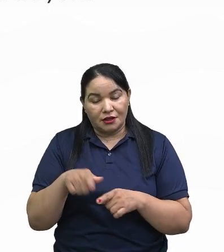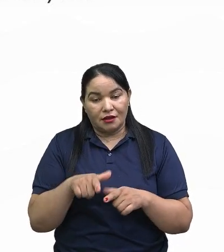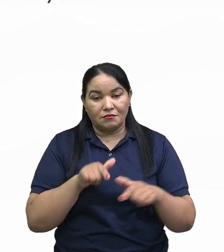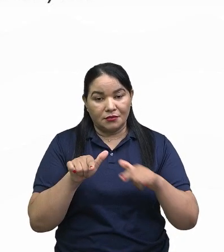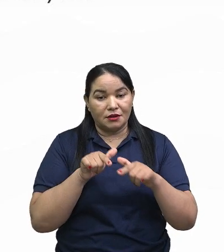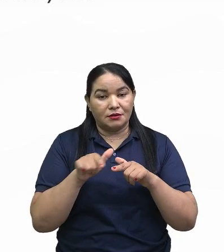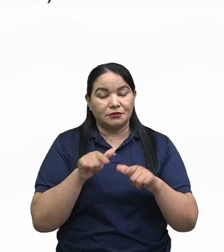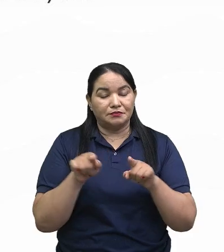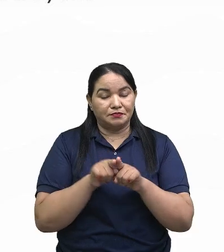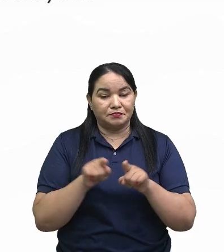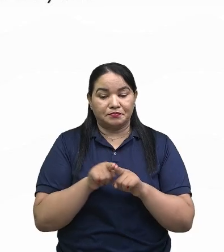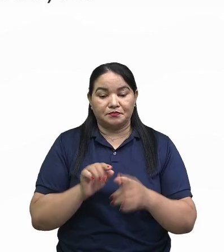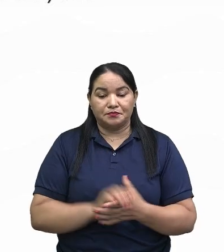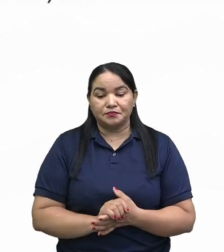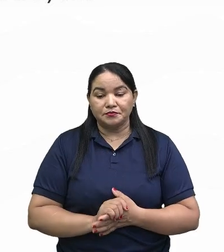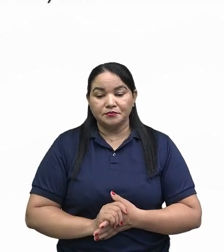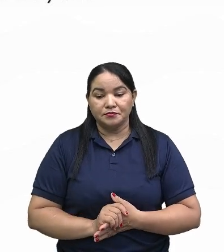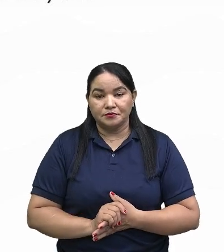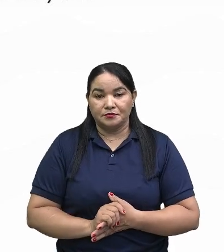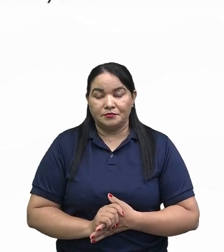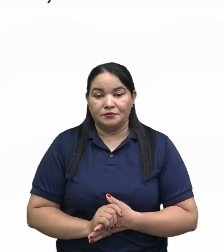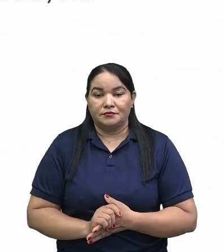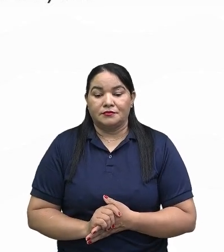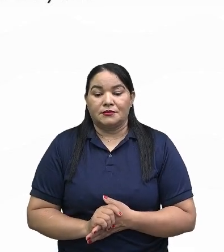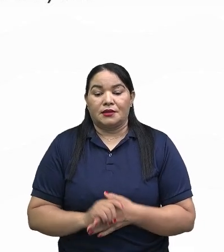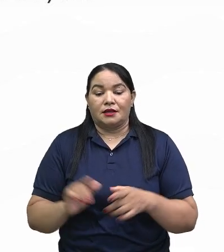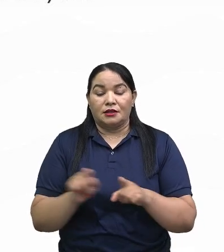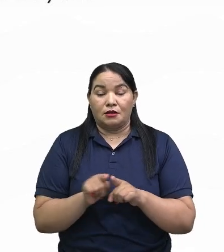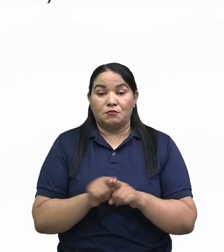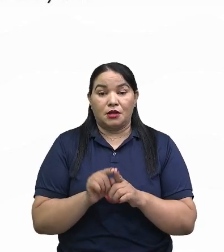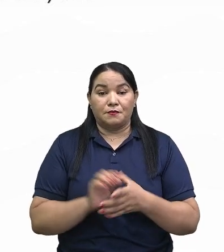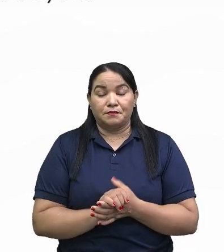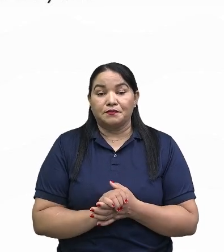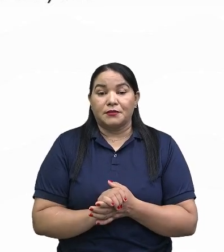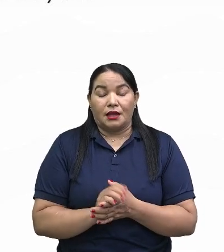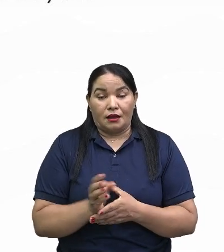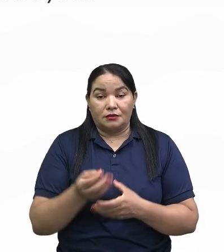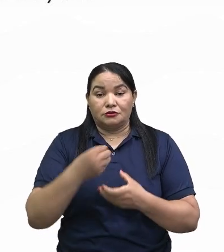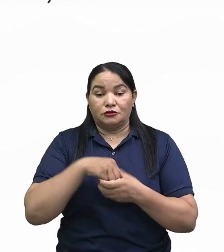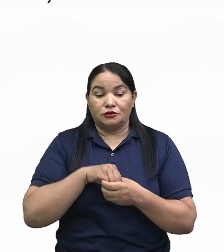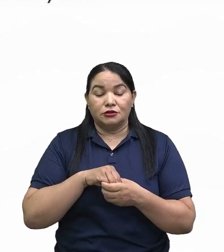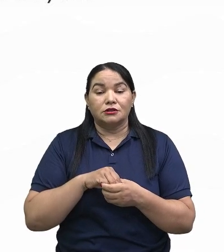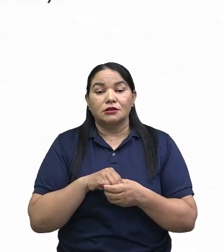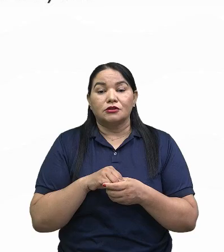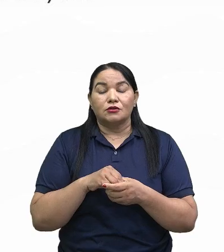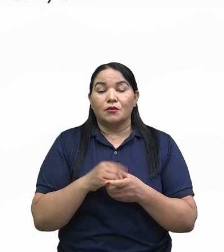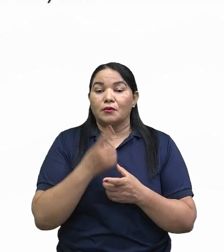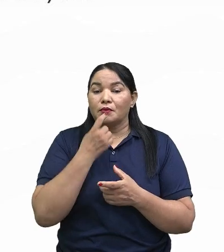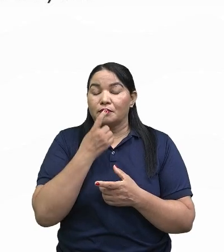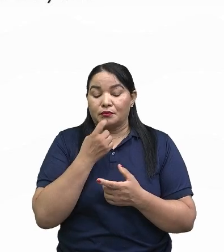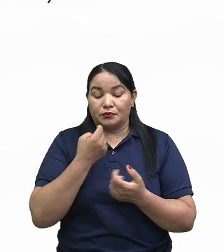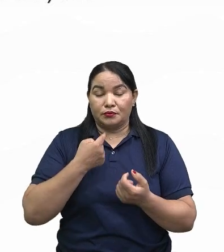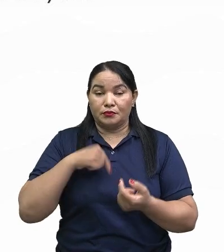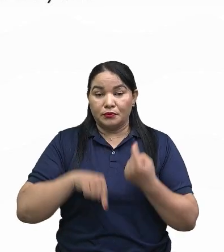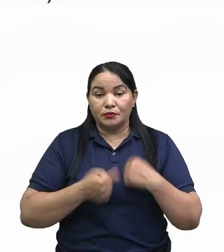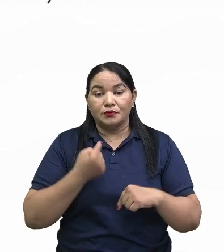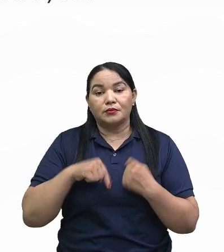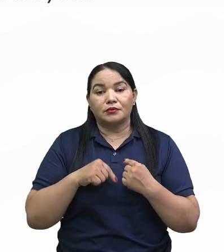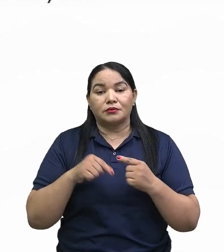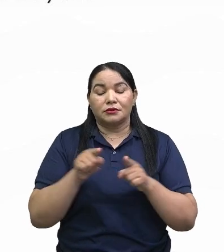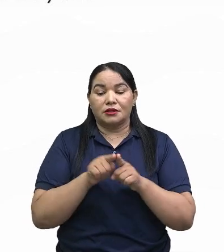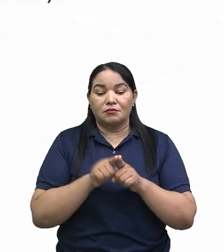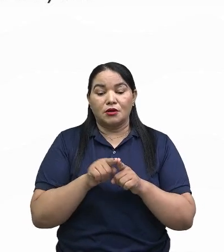Tanto endócrino quanto exócrino. Endócrino quando lança para dentro da corrente sanguínea, exócrino quando lança